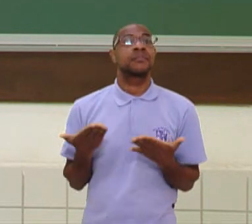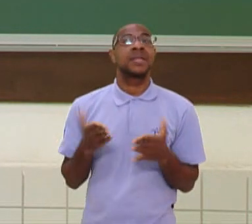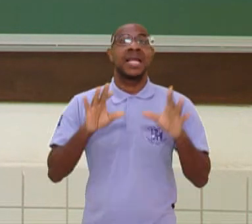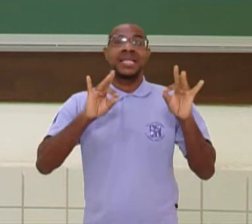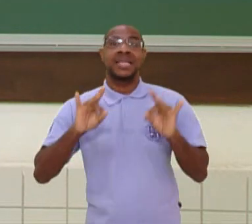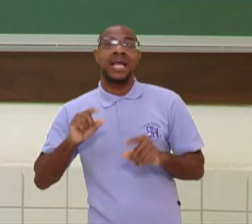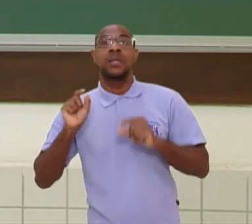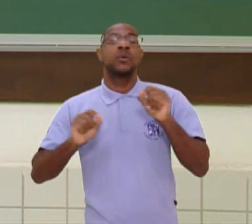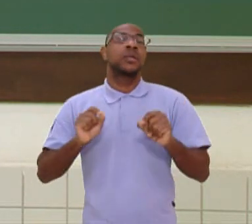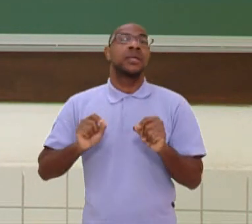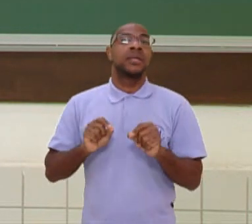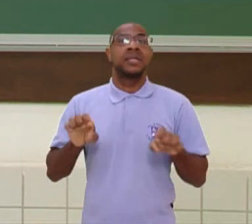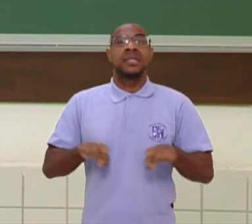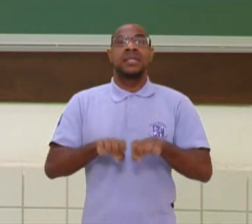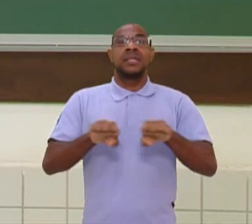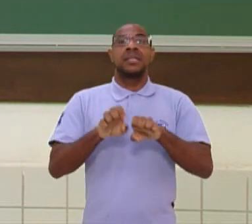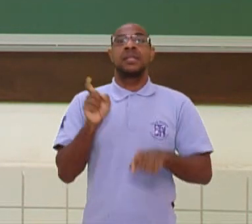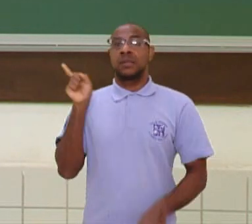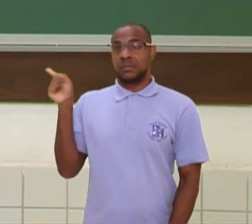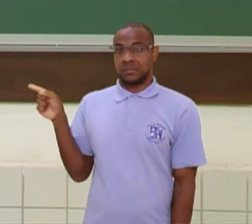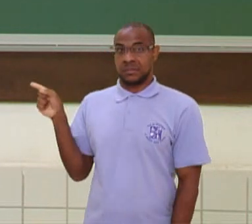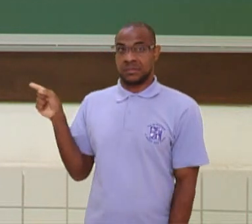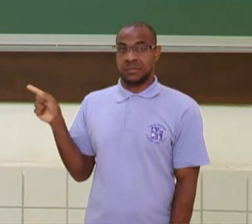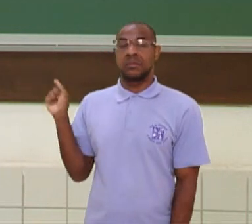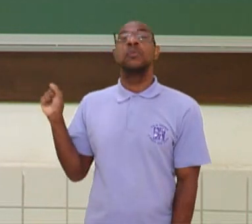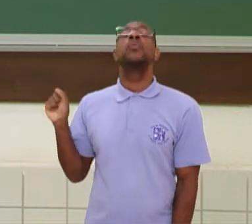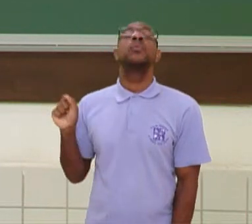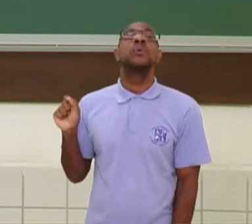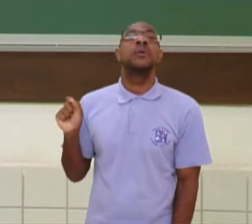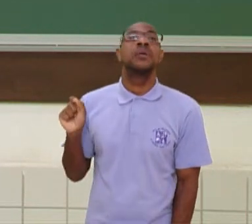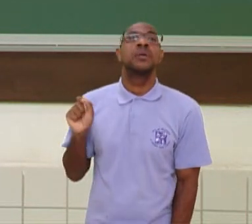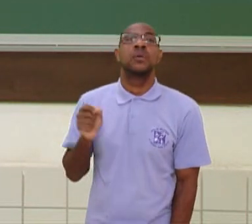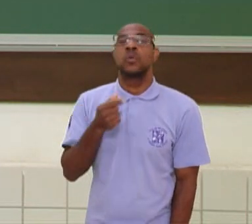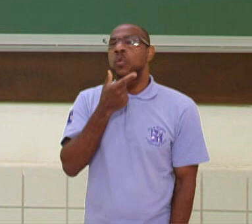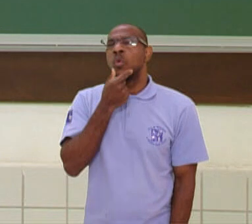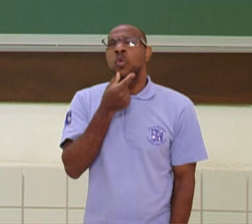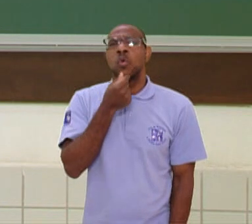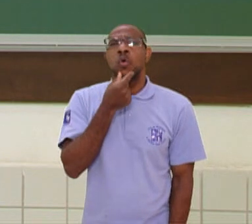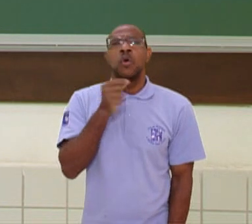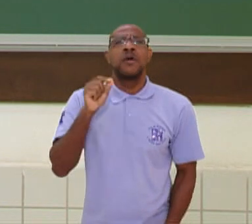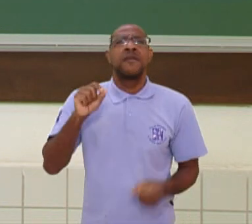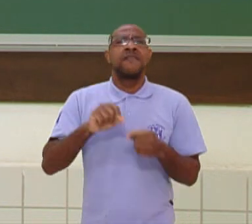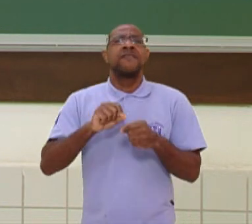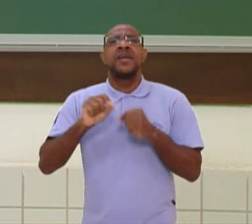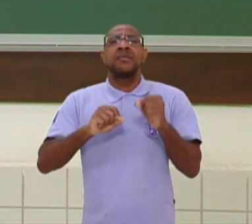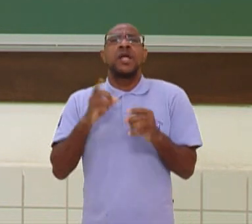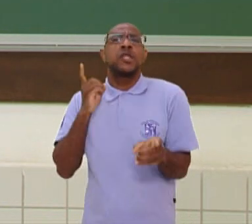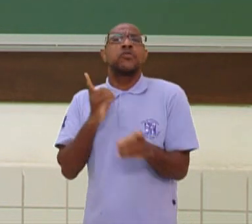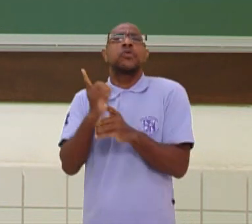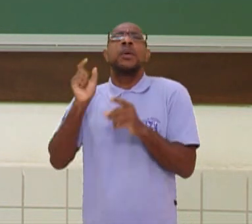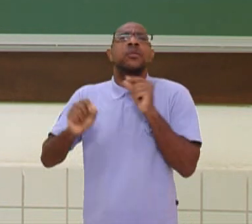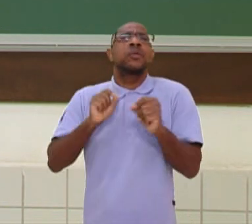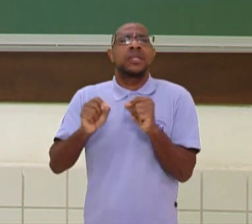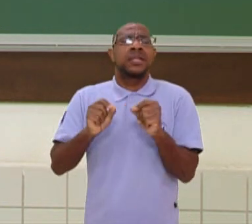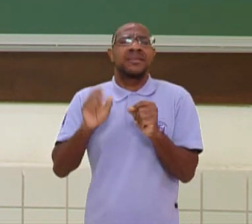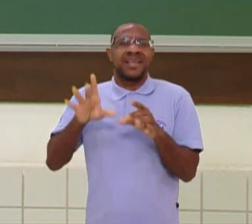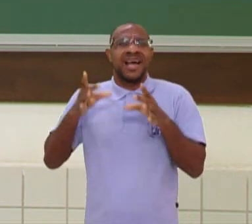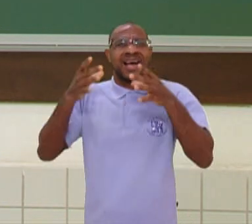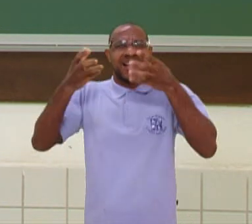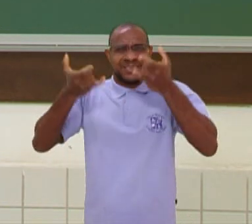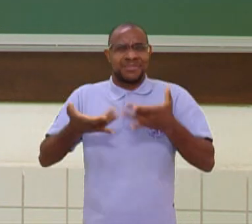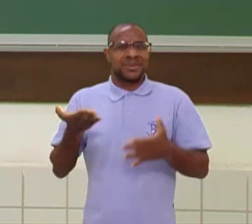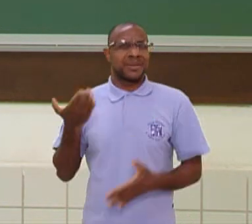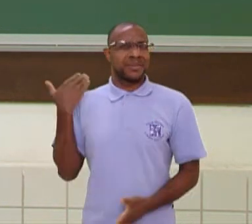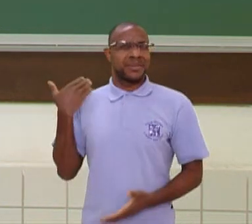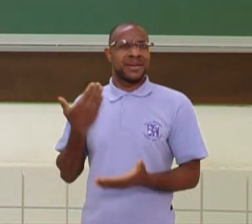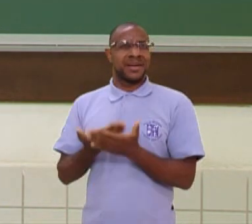nessa estruturação, foi exatamente nessa abadia que Joseph Fraunhofer fez aquela descoberta que eu acabei comentando com vocês na